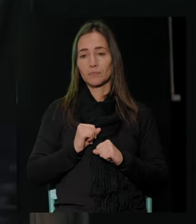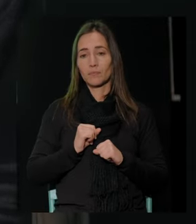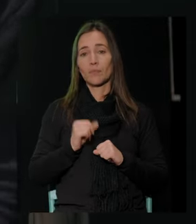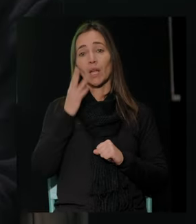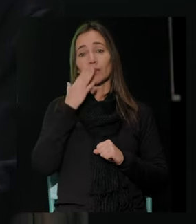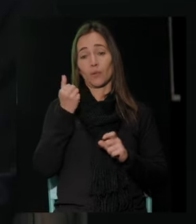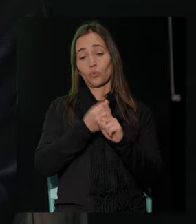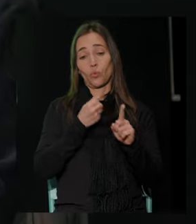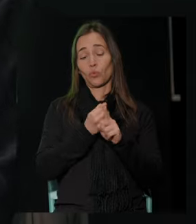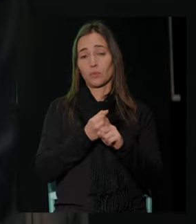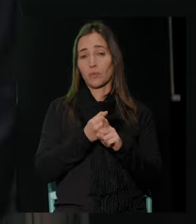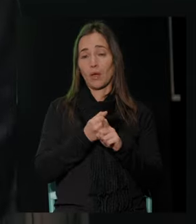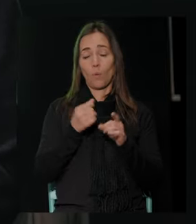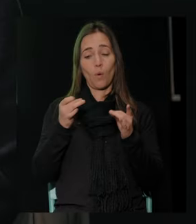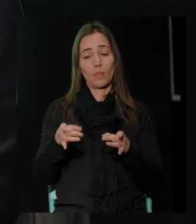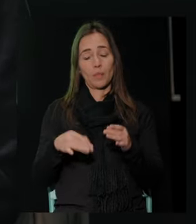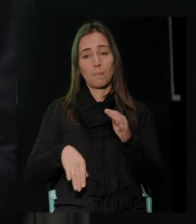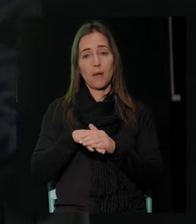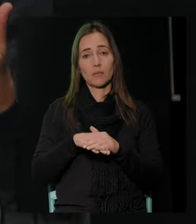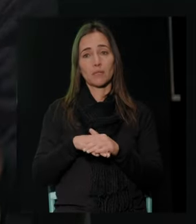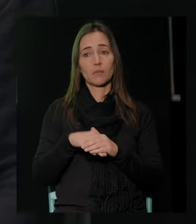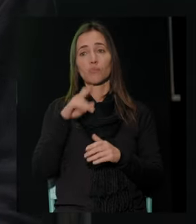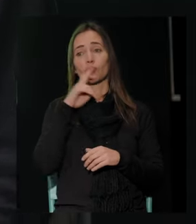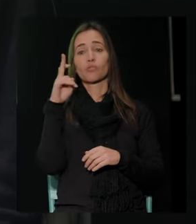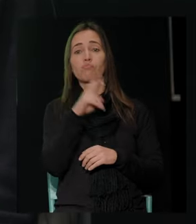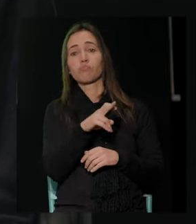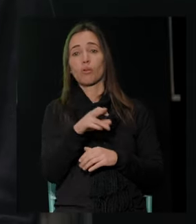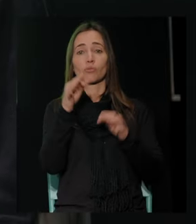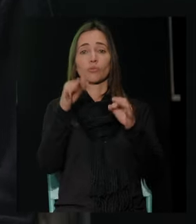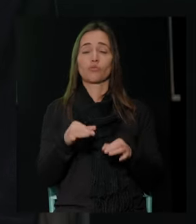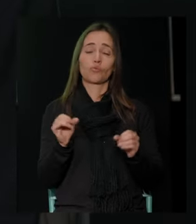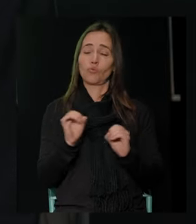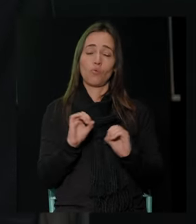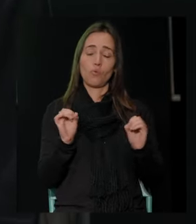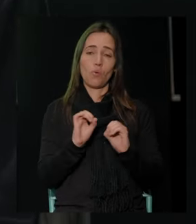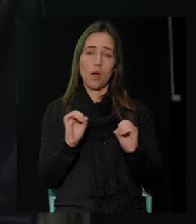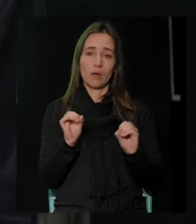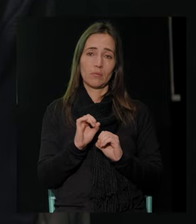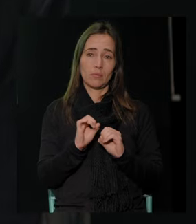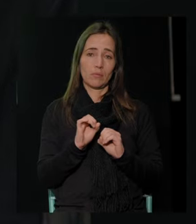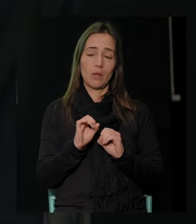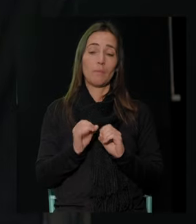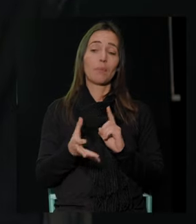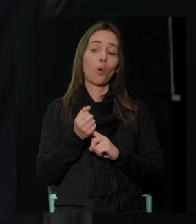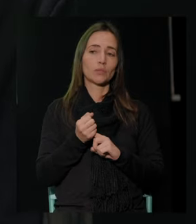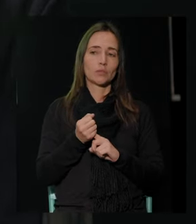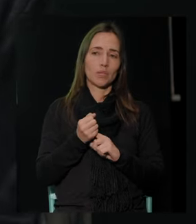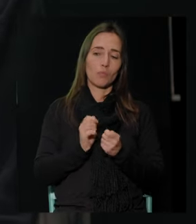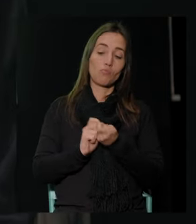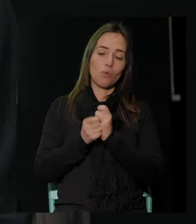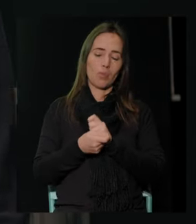tento combater ao máximo, mas não tenho uma resposta eficaz para contrariar essa